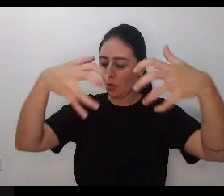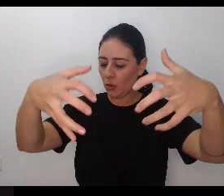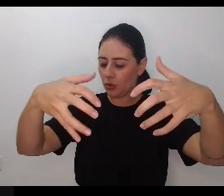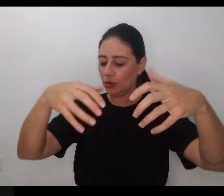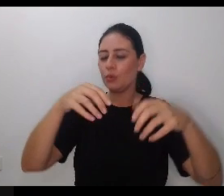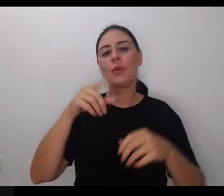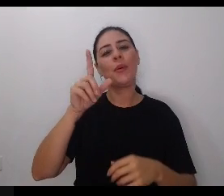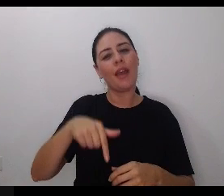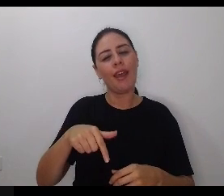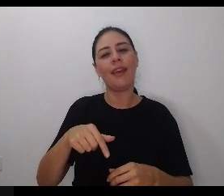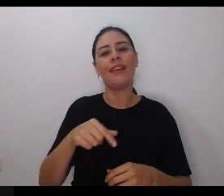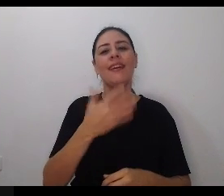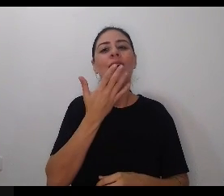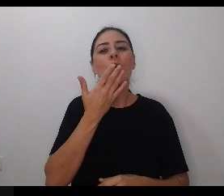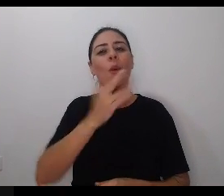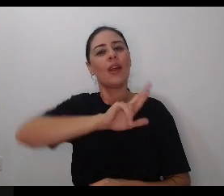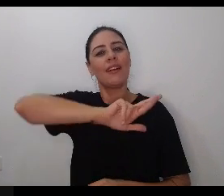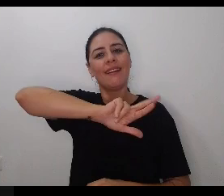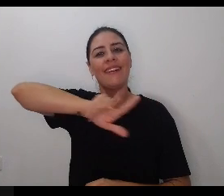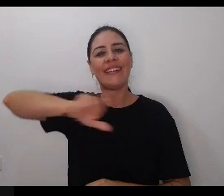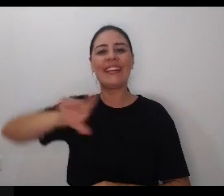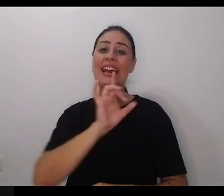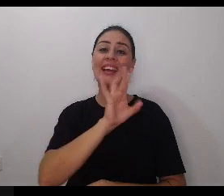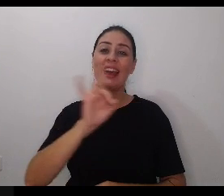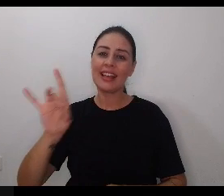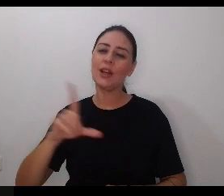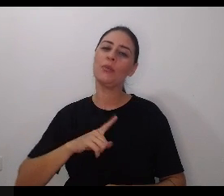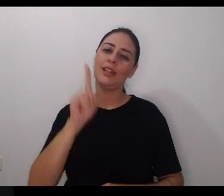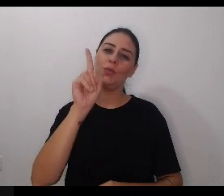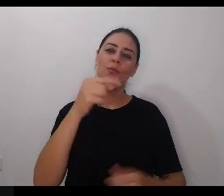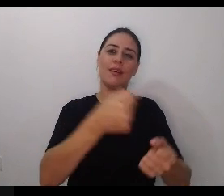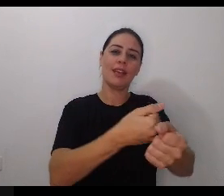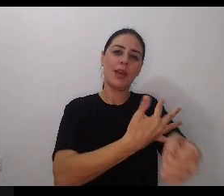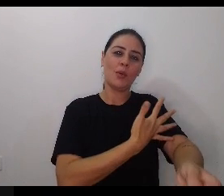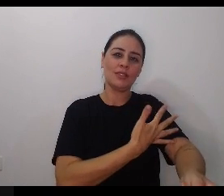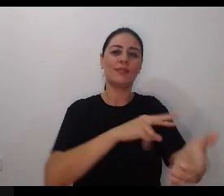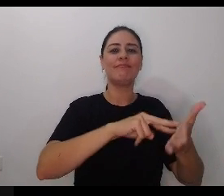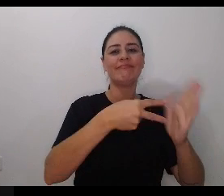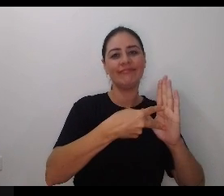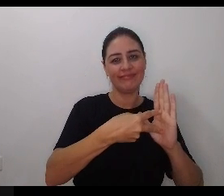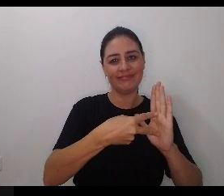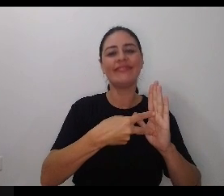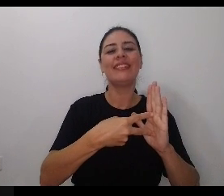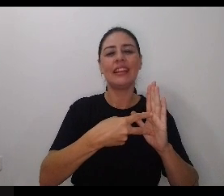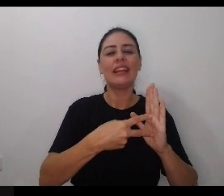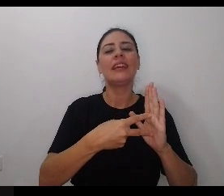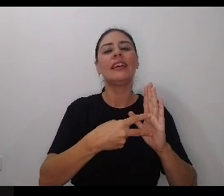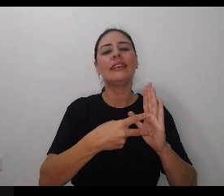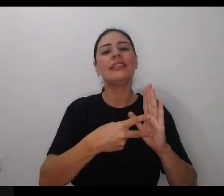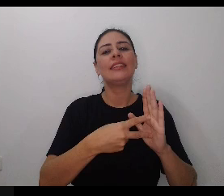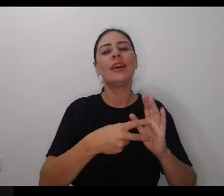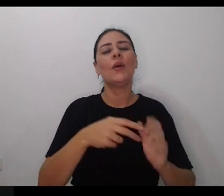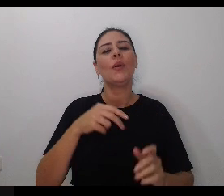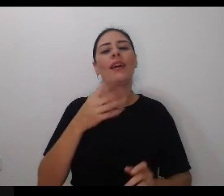do Monstro das Cores. No livro, cada cor representa uma emoção, e aí, a partir